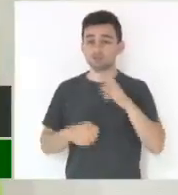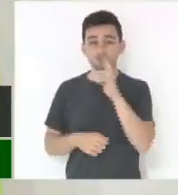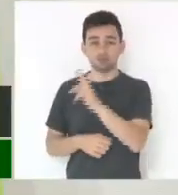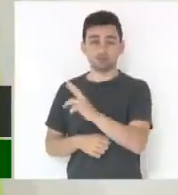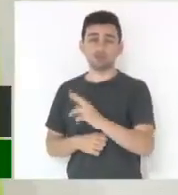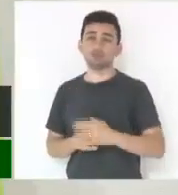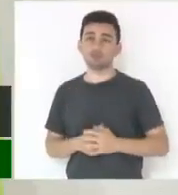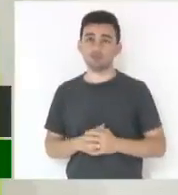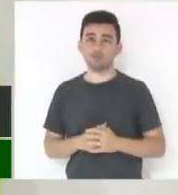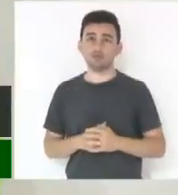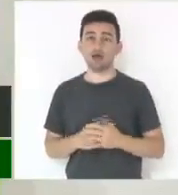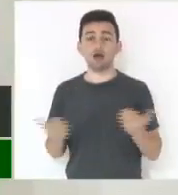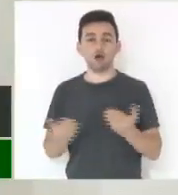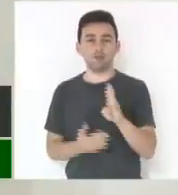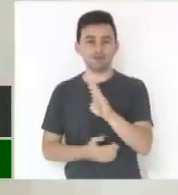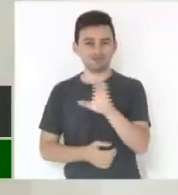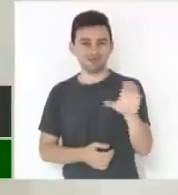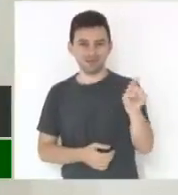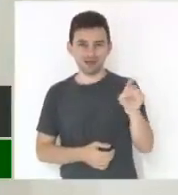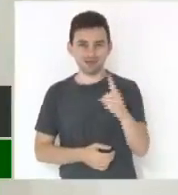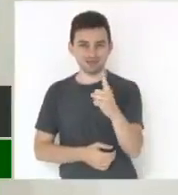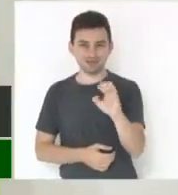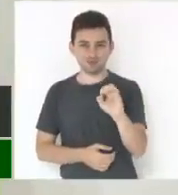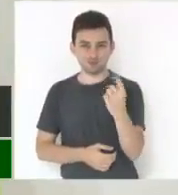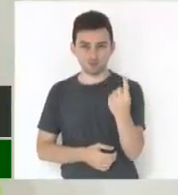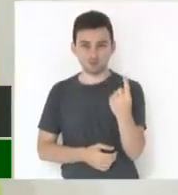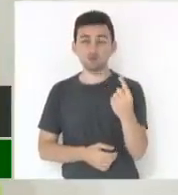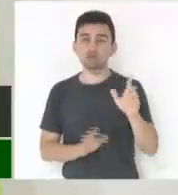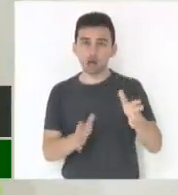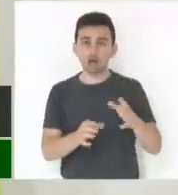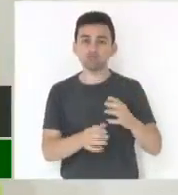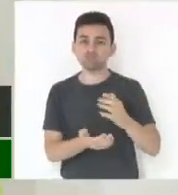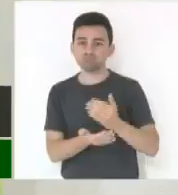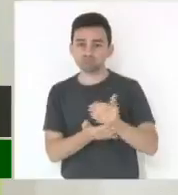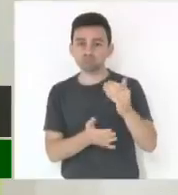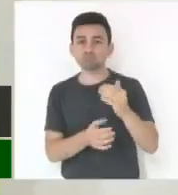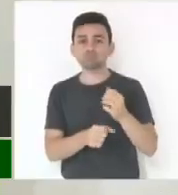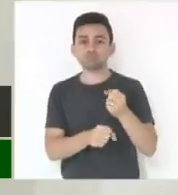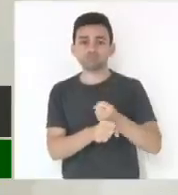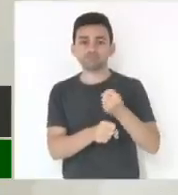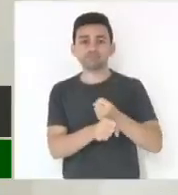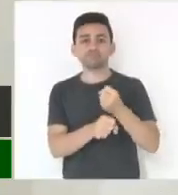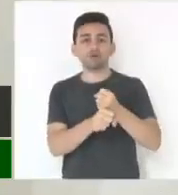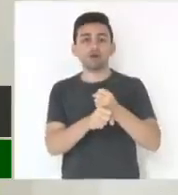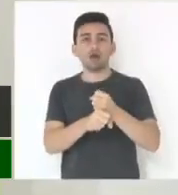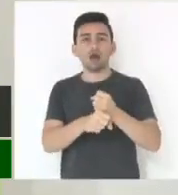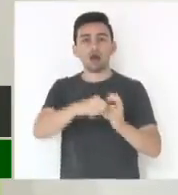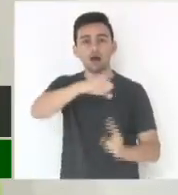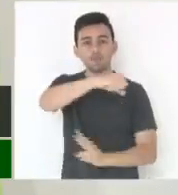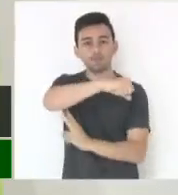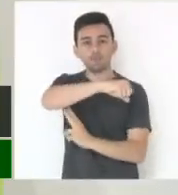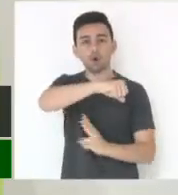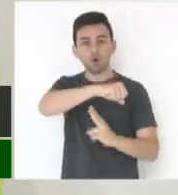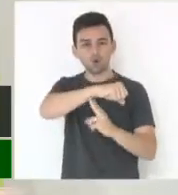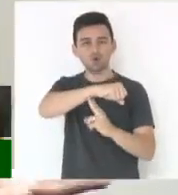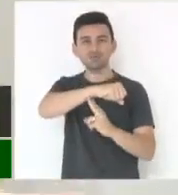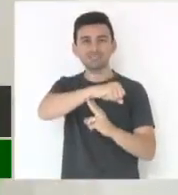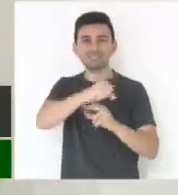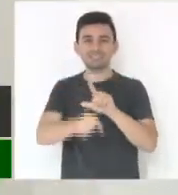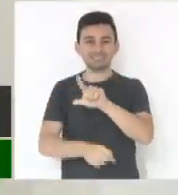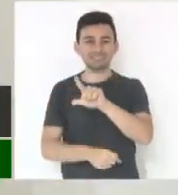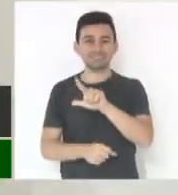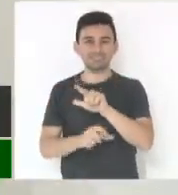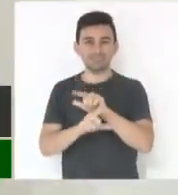101, Balneário Camboriú, está sendo feito a ponte leste ali, pelo menos,